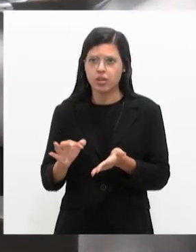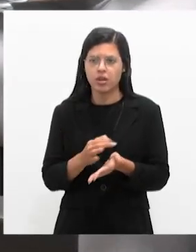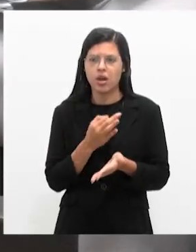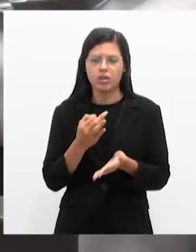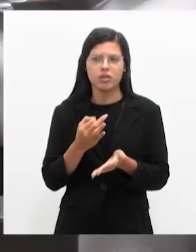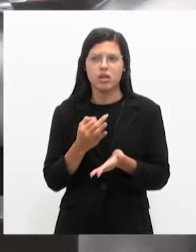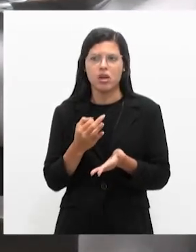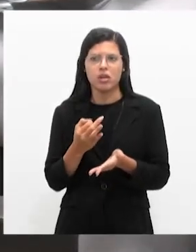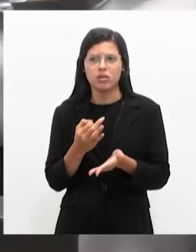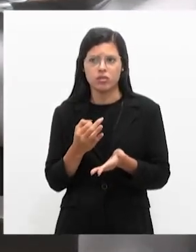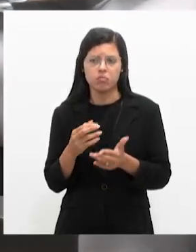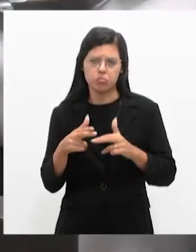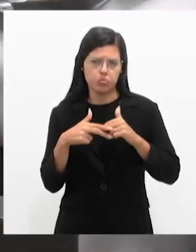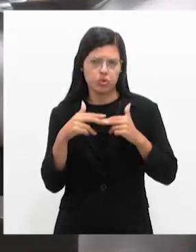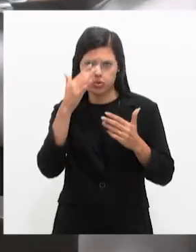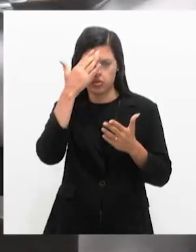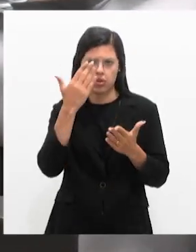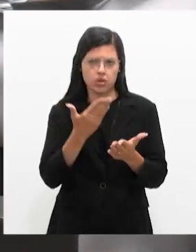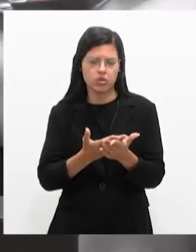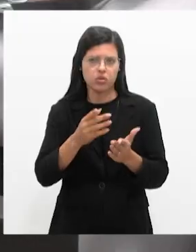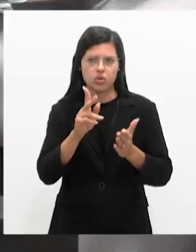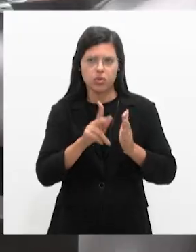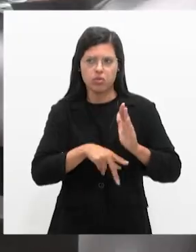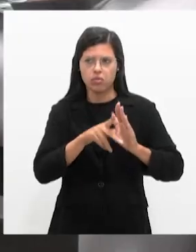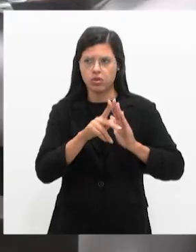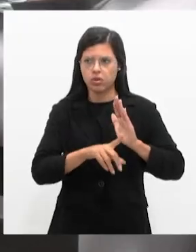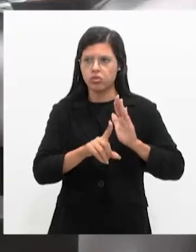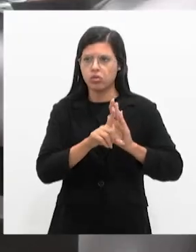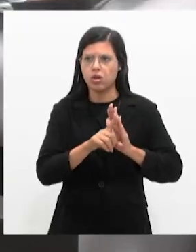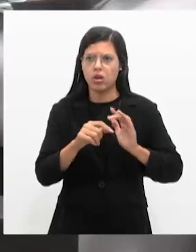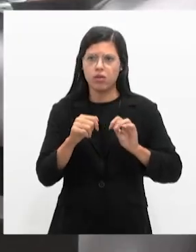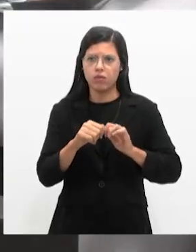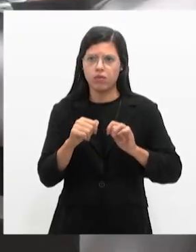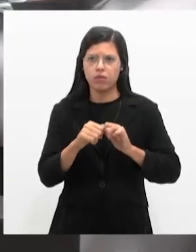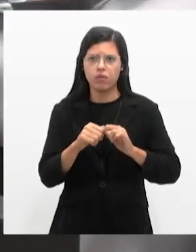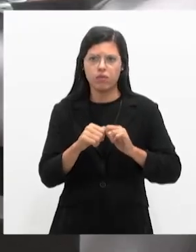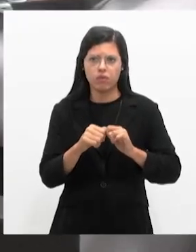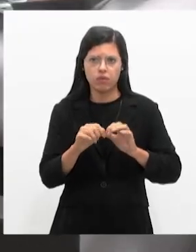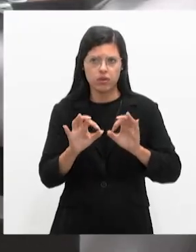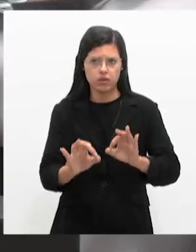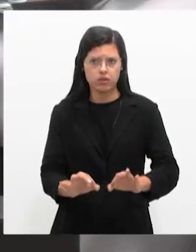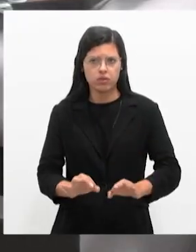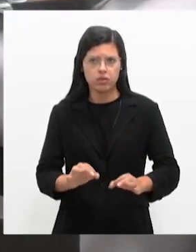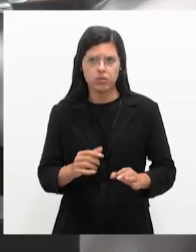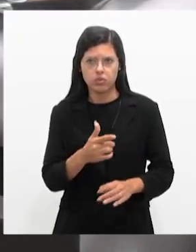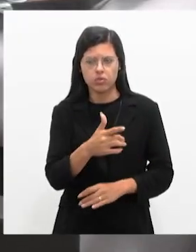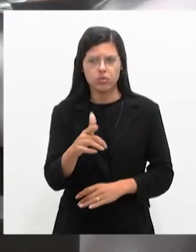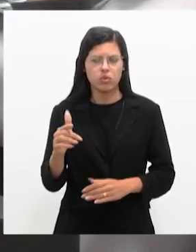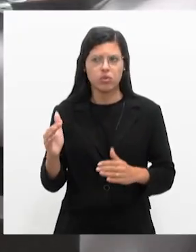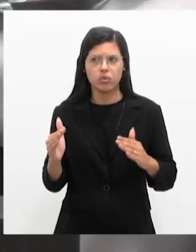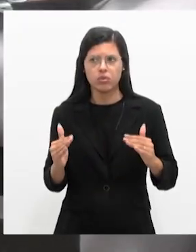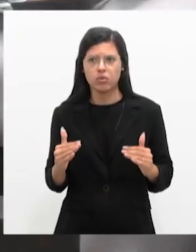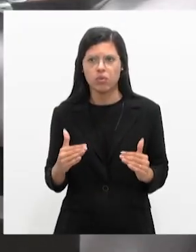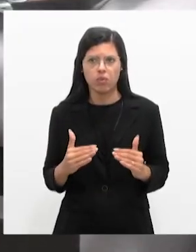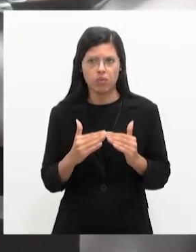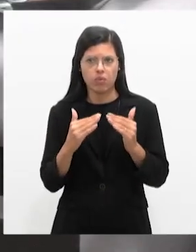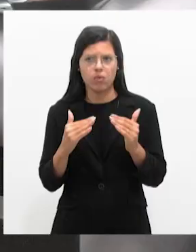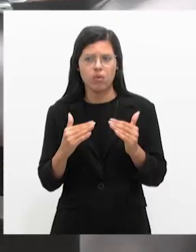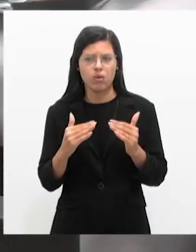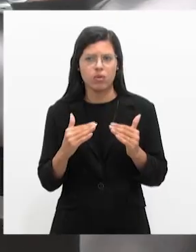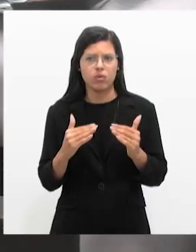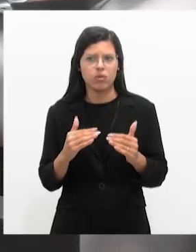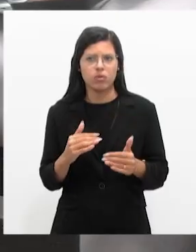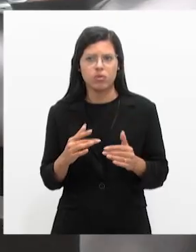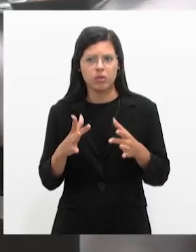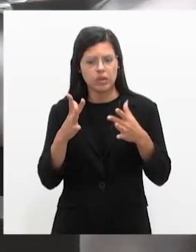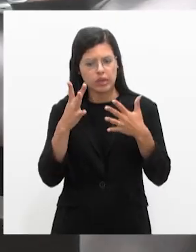nesses dois sentidos, eu acho que o projeto recortou com cuidado. Nos demais, eu concordo que ele